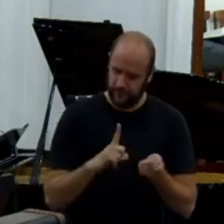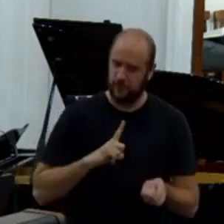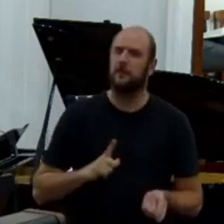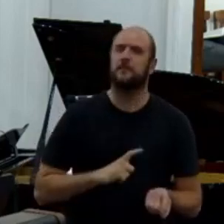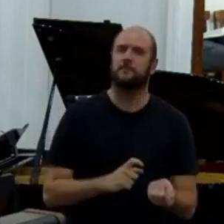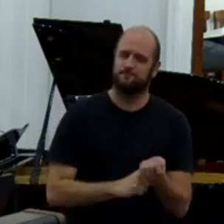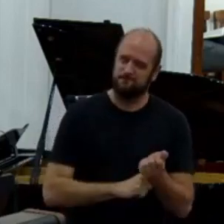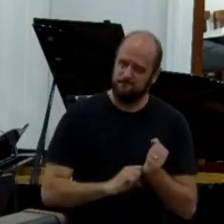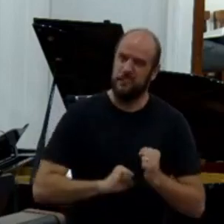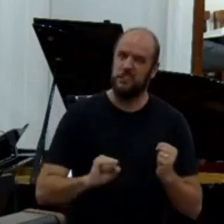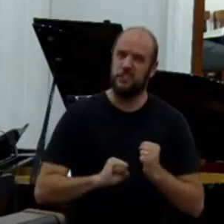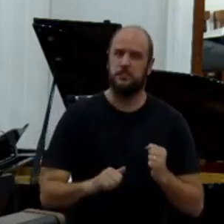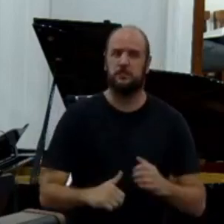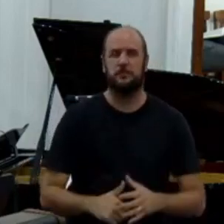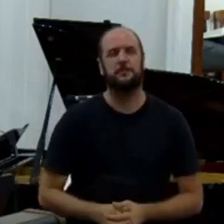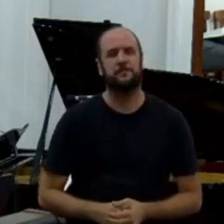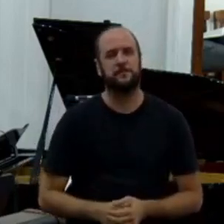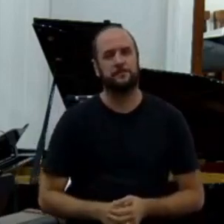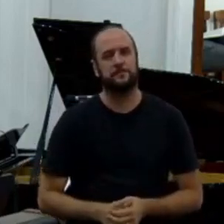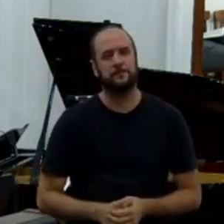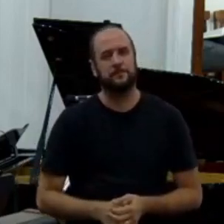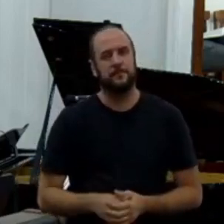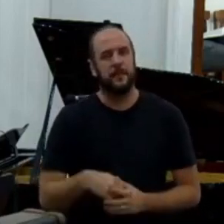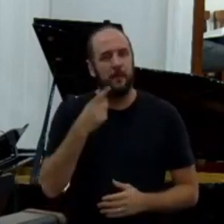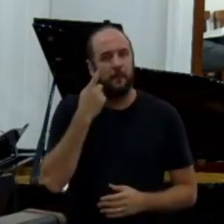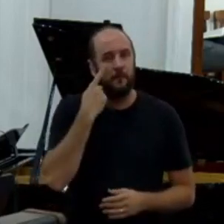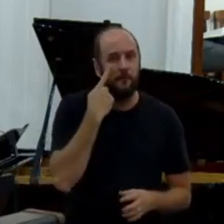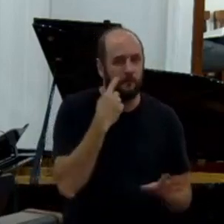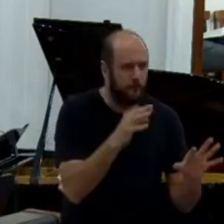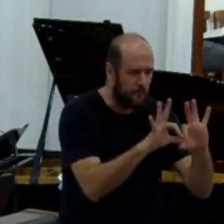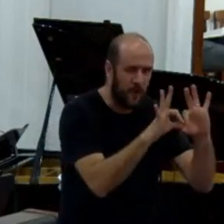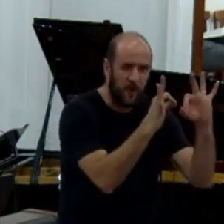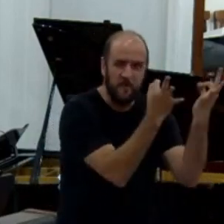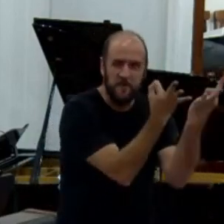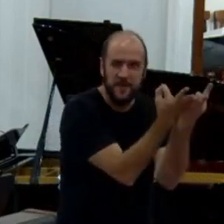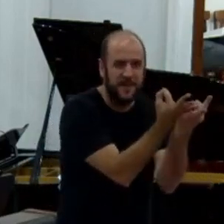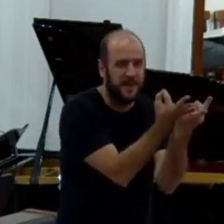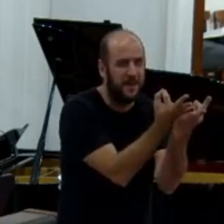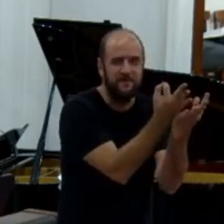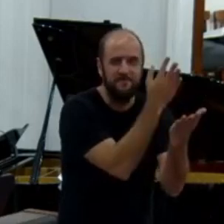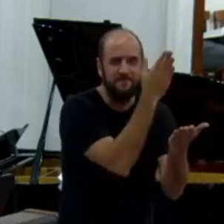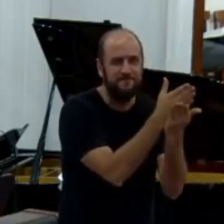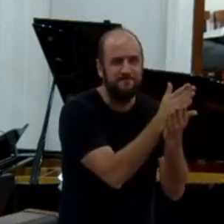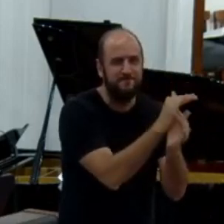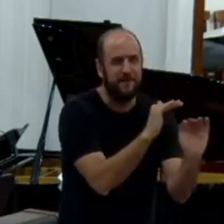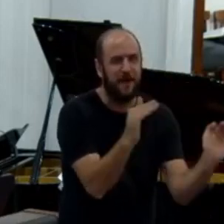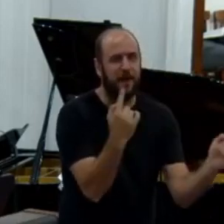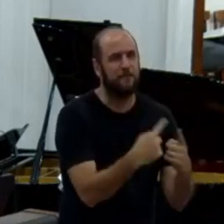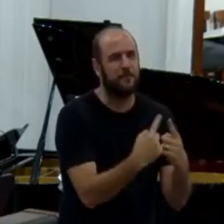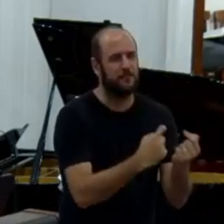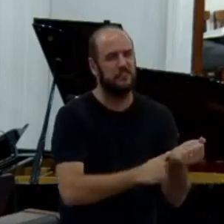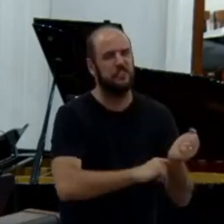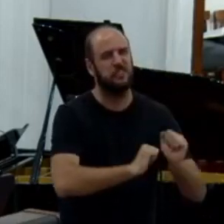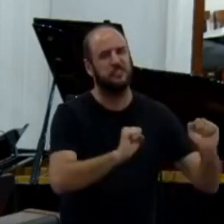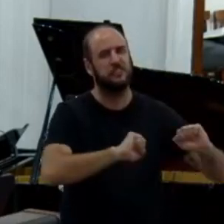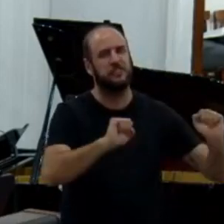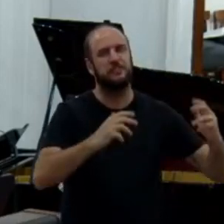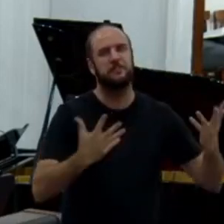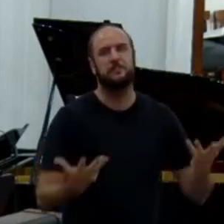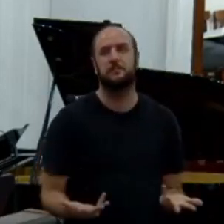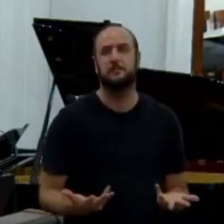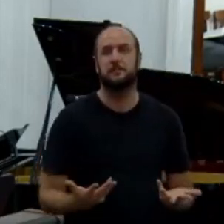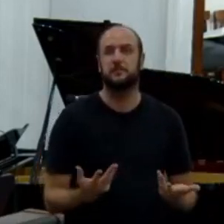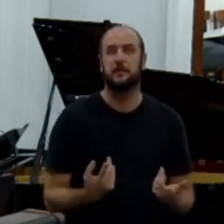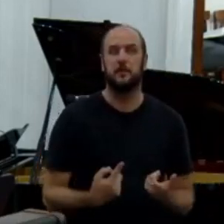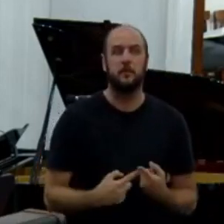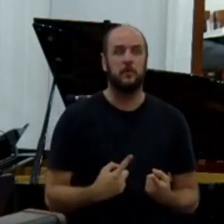irar. Queridos, lares são desfeitos por causa da ira. Porque senão não